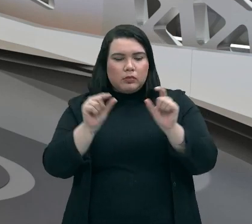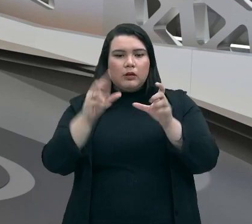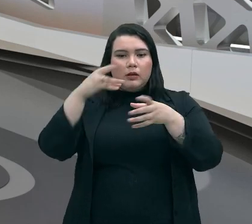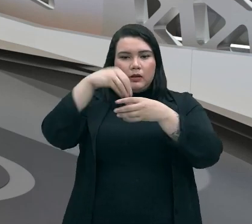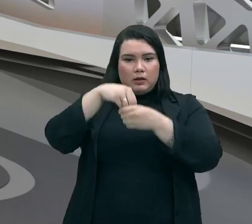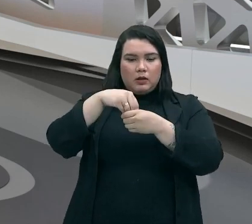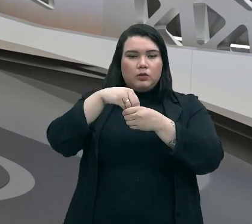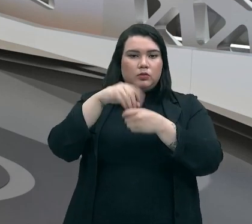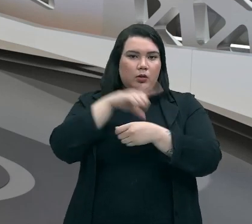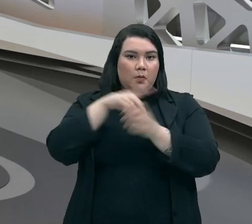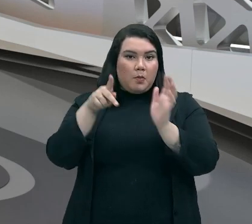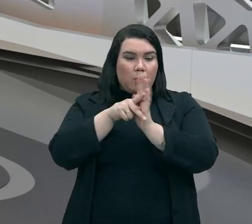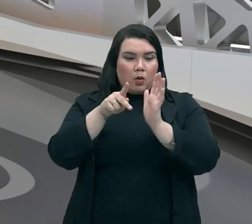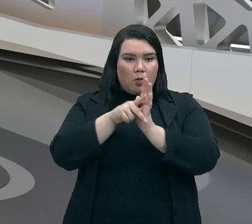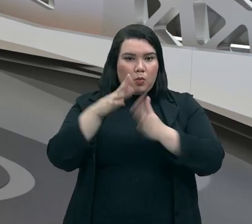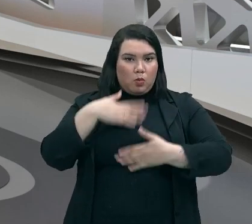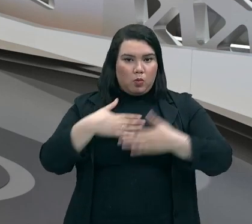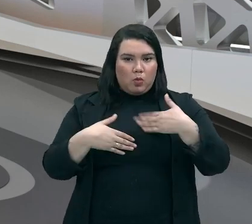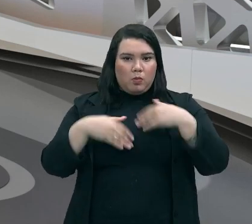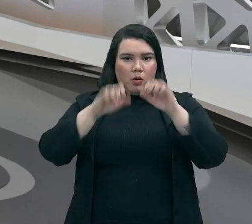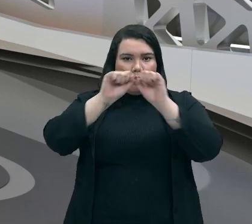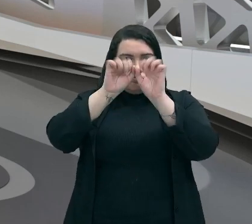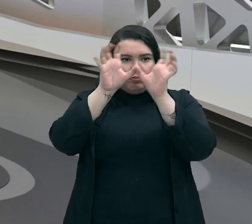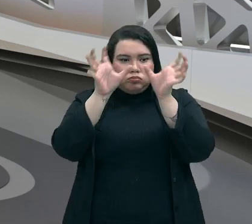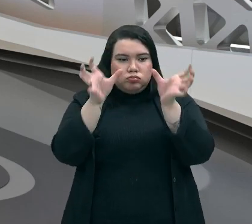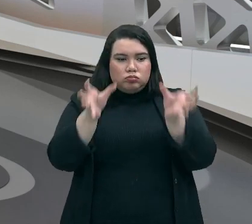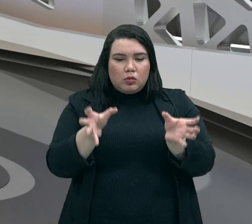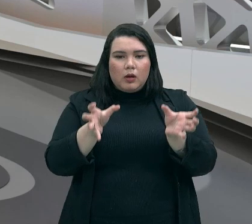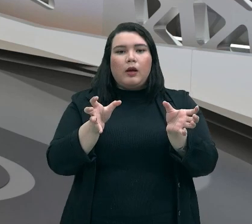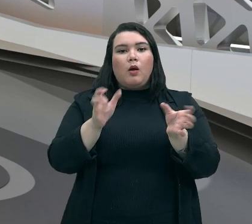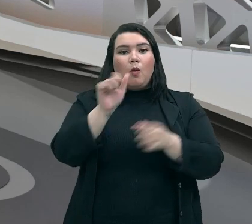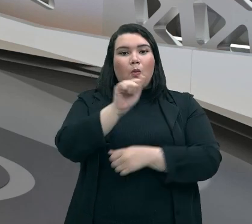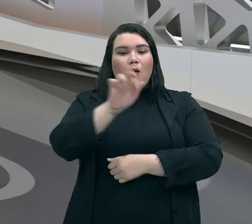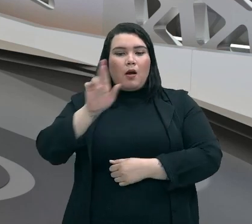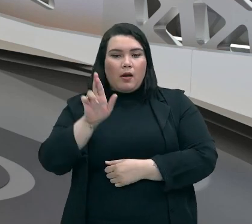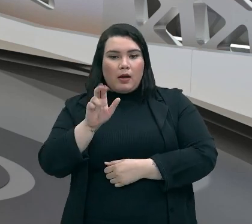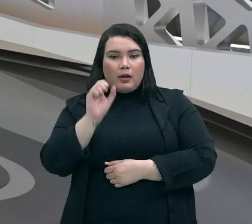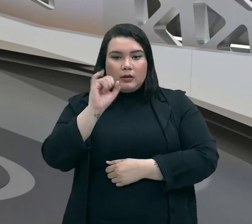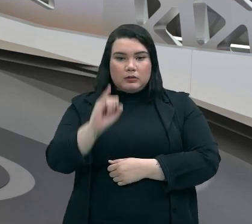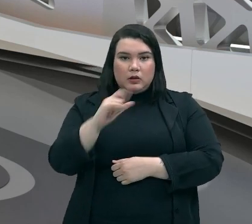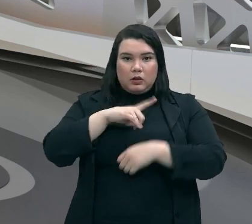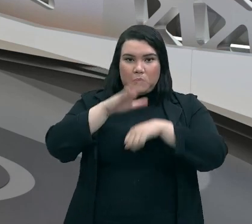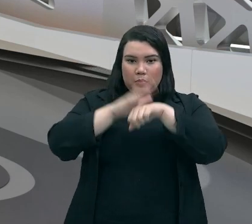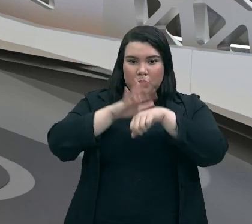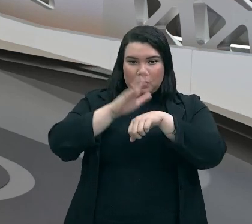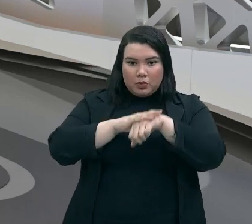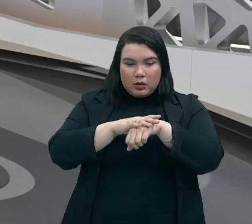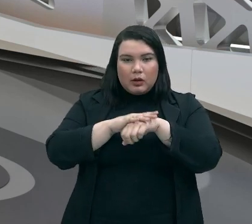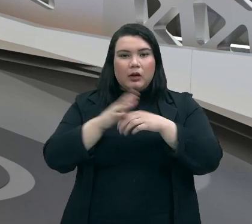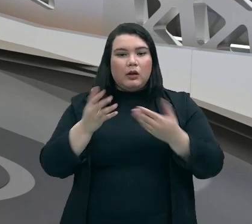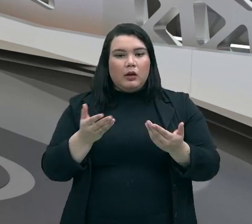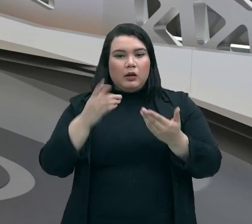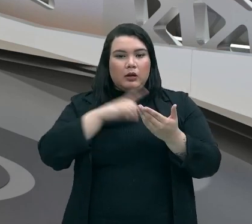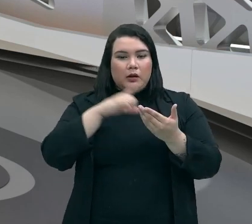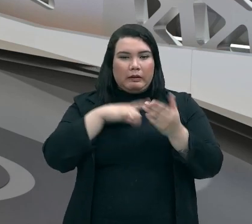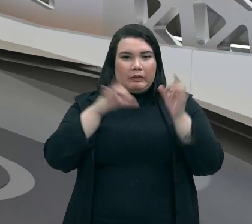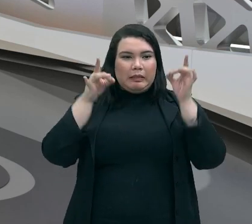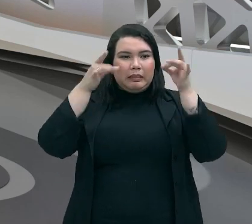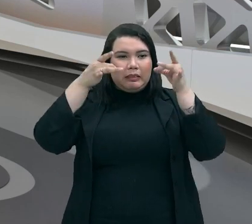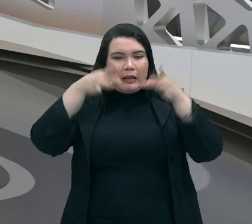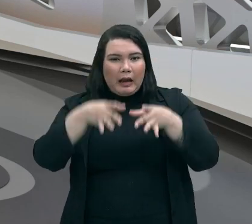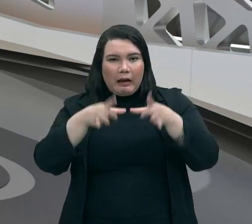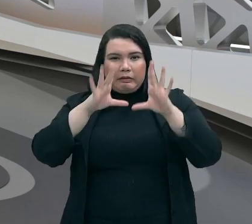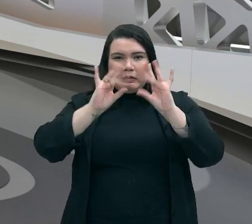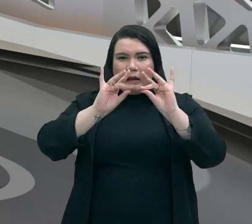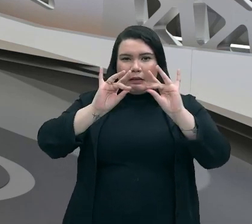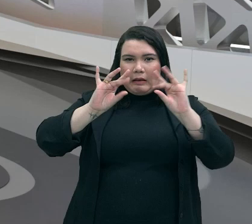nos alvéolos pulmonares, que é onde vai haver a troca gasosa. Se eu tô com isso comprometido, se há um acúmulo de muco aí, a